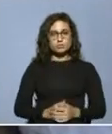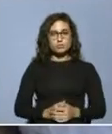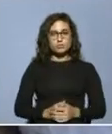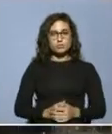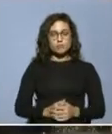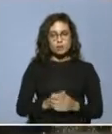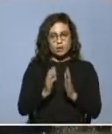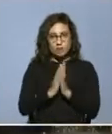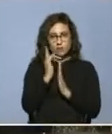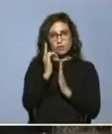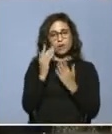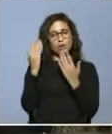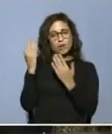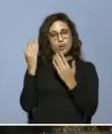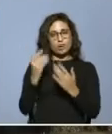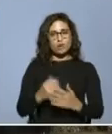Graças a Deus.